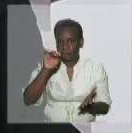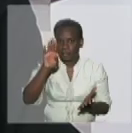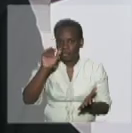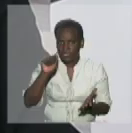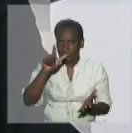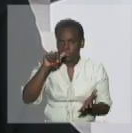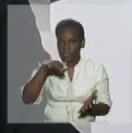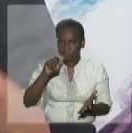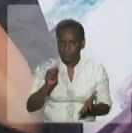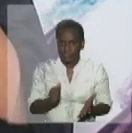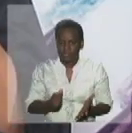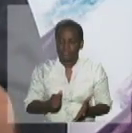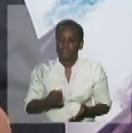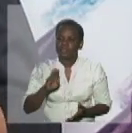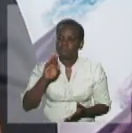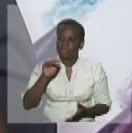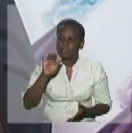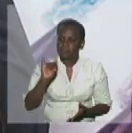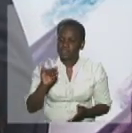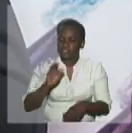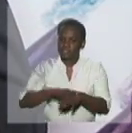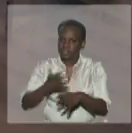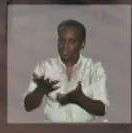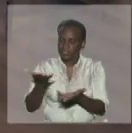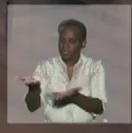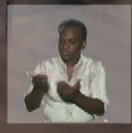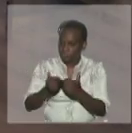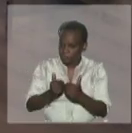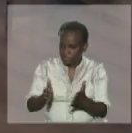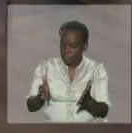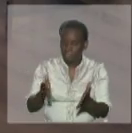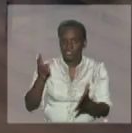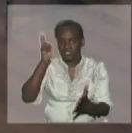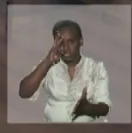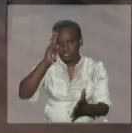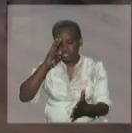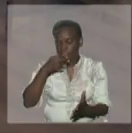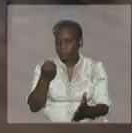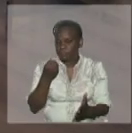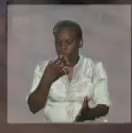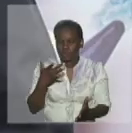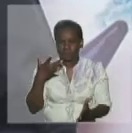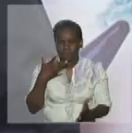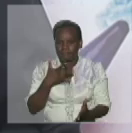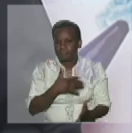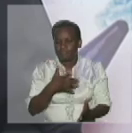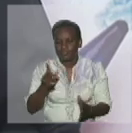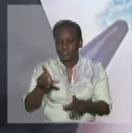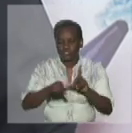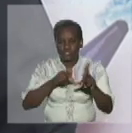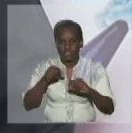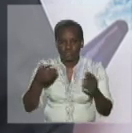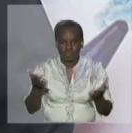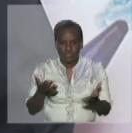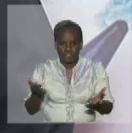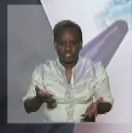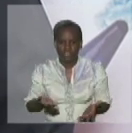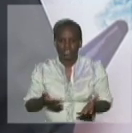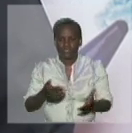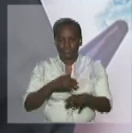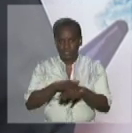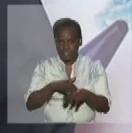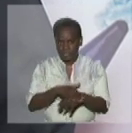Bárbara Lima. Babi, quero que você comece contando um pouquinho dessa história deliciosa que você selecionou hoje para a